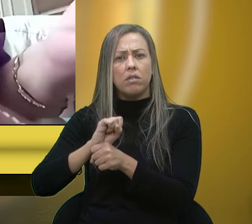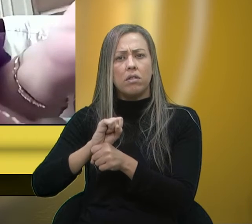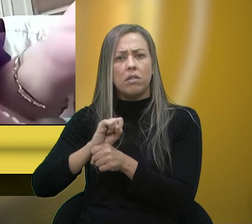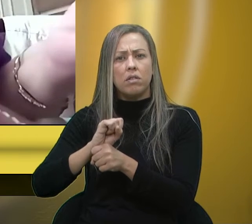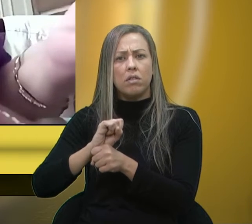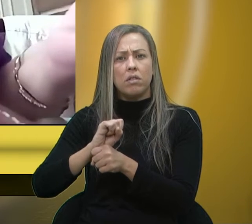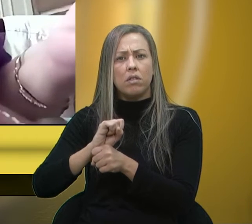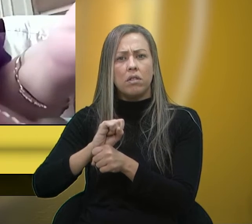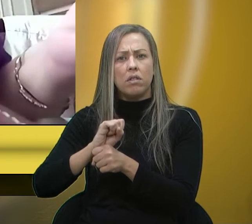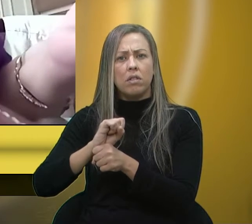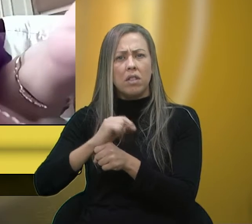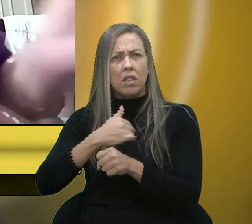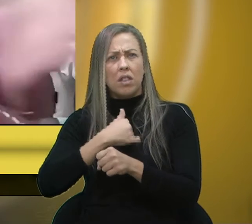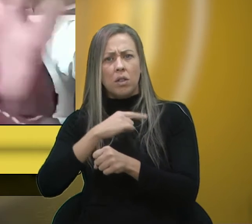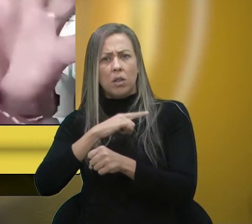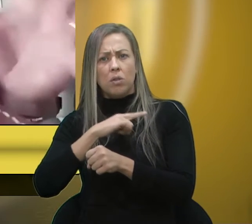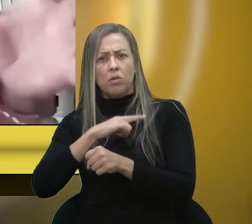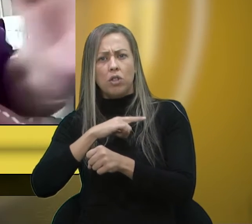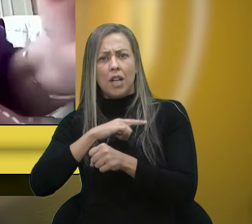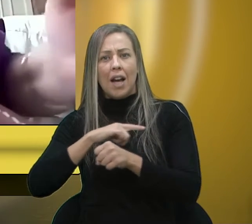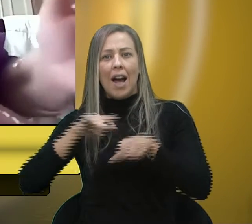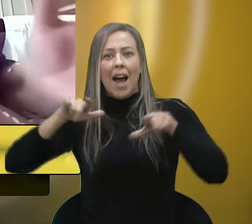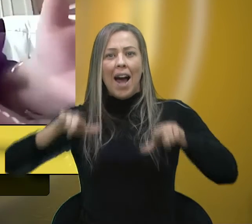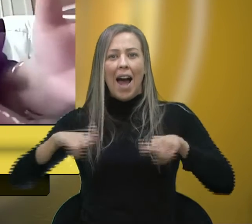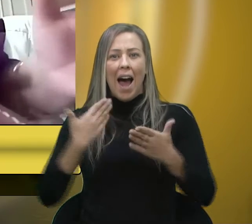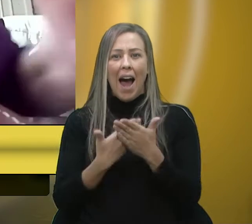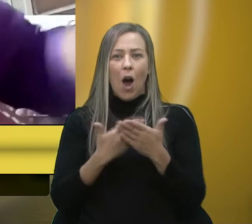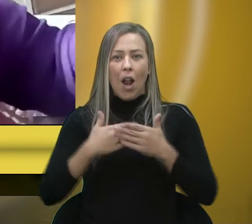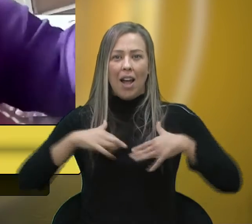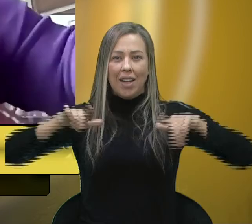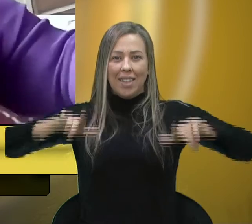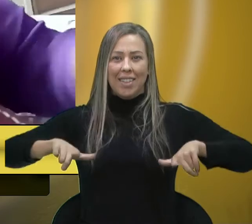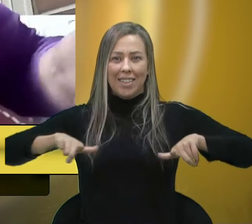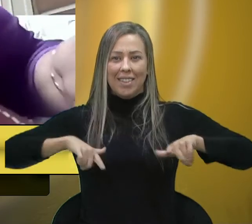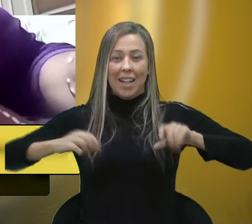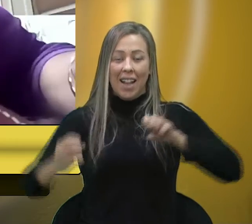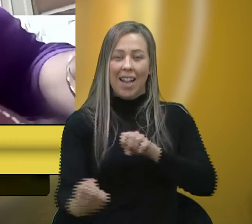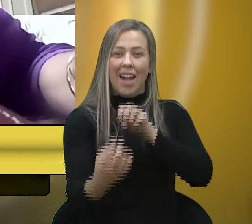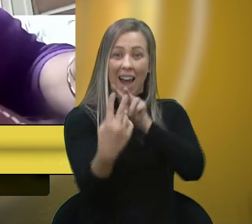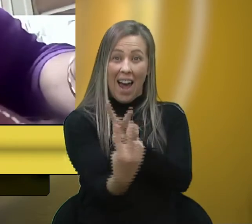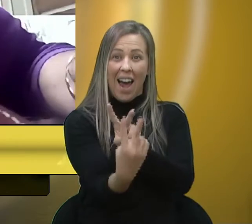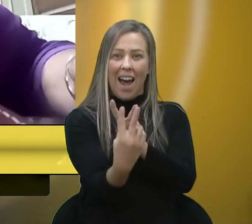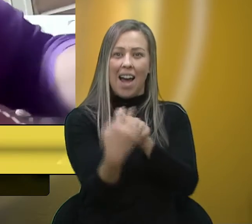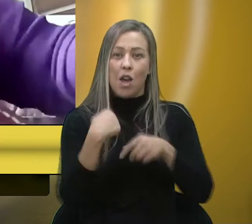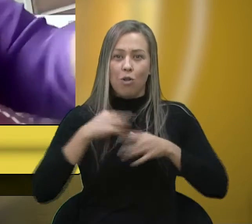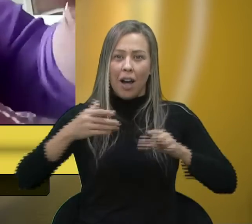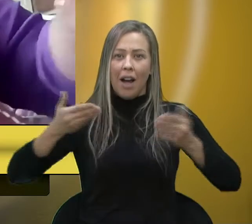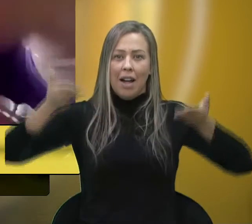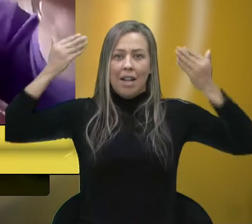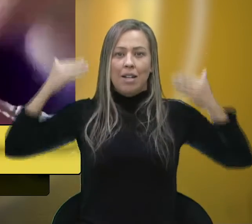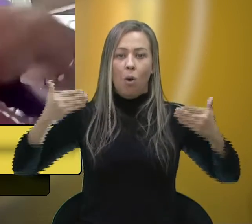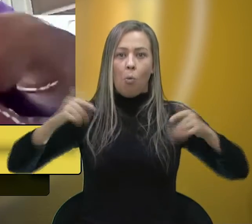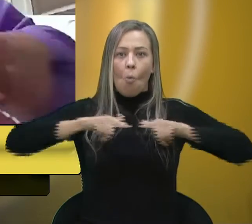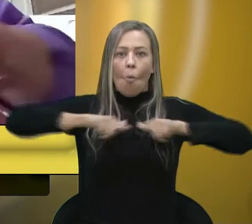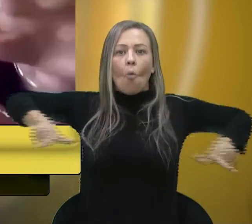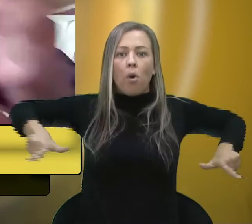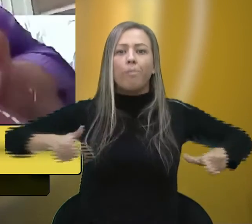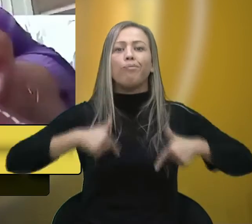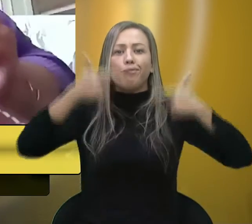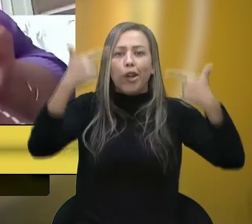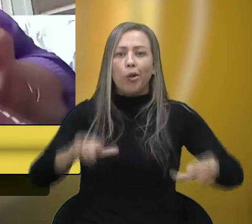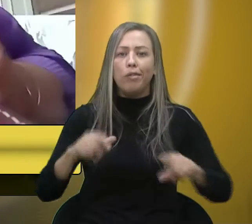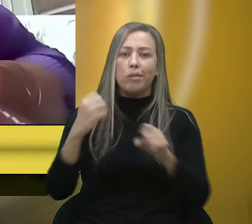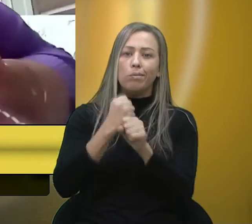Eu tinha desmontado a minha sala de aula aqui da minha casa, porque eu iria voltar para a sala de aula. E agora tenho que remontar, porque já não vou